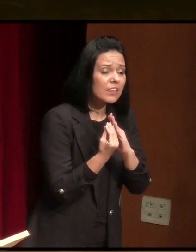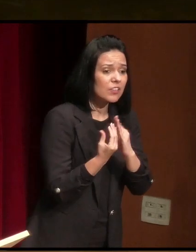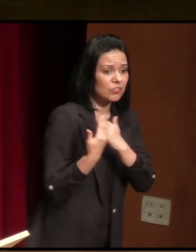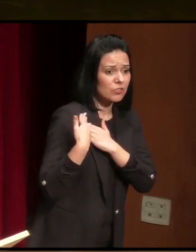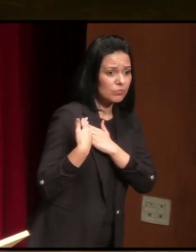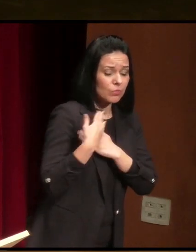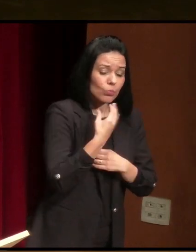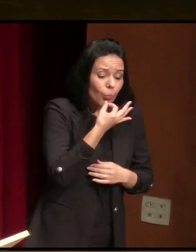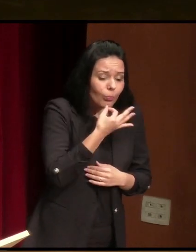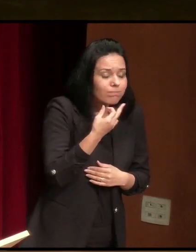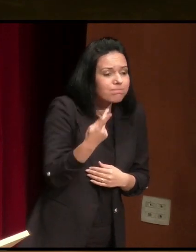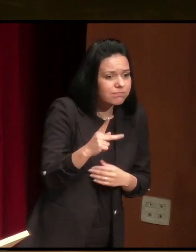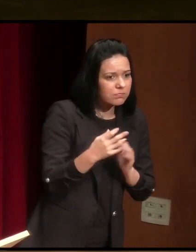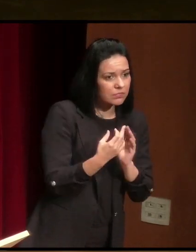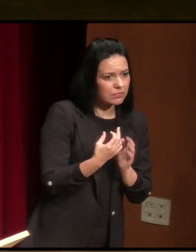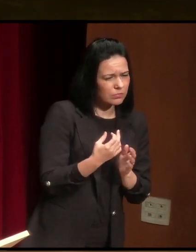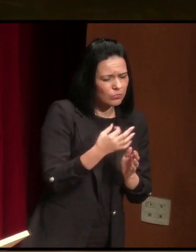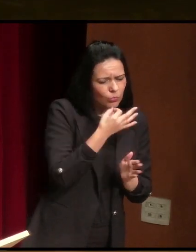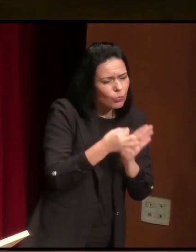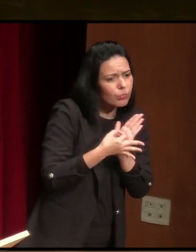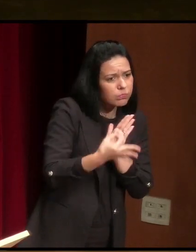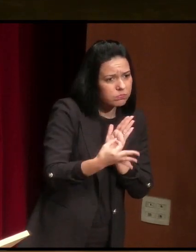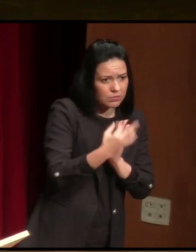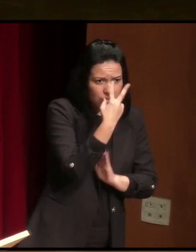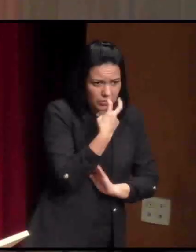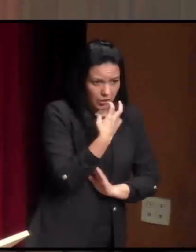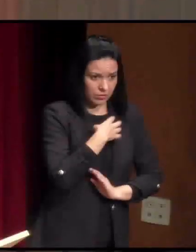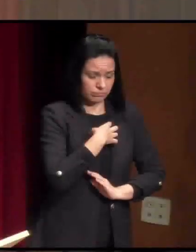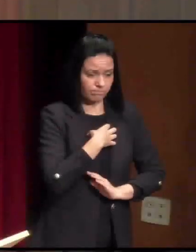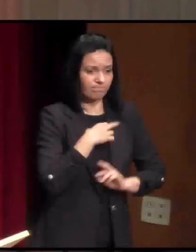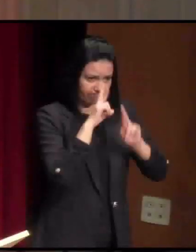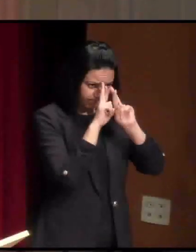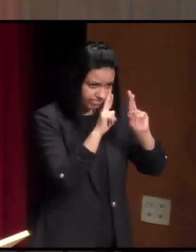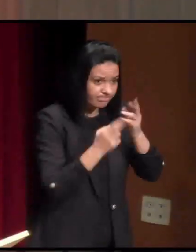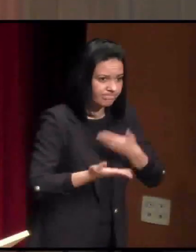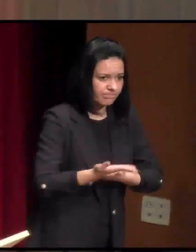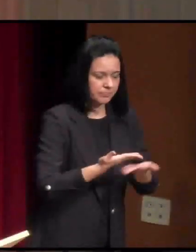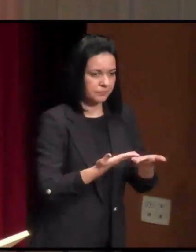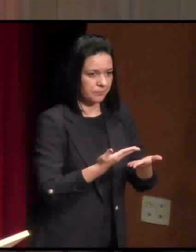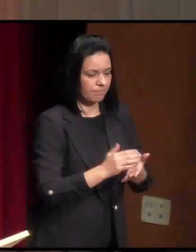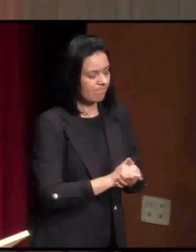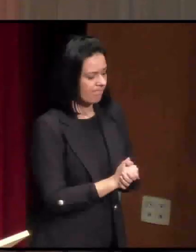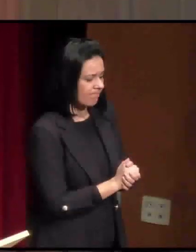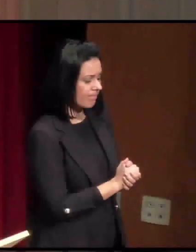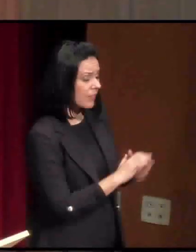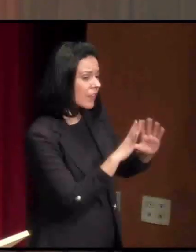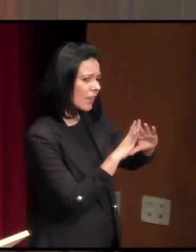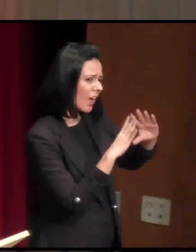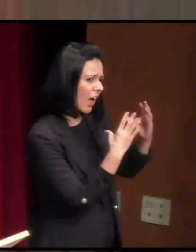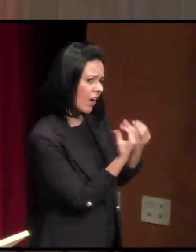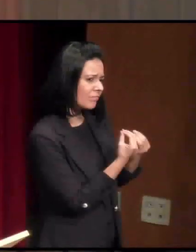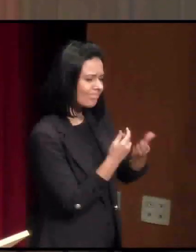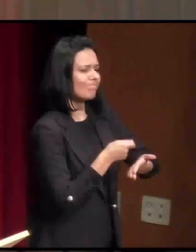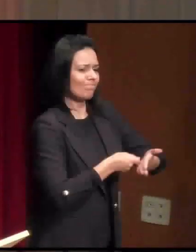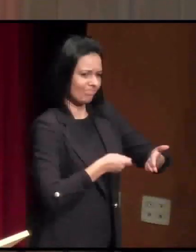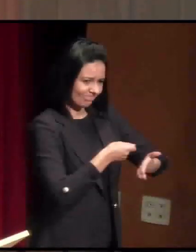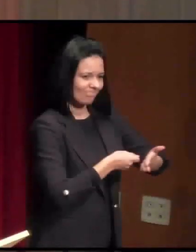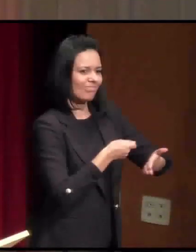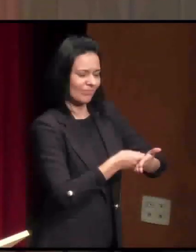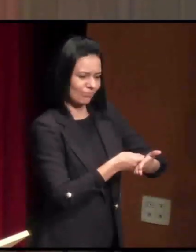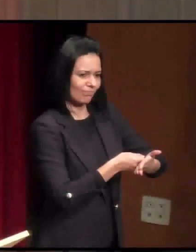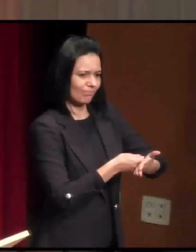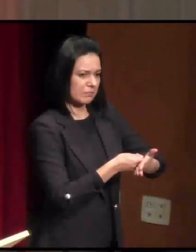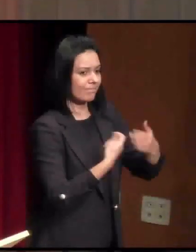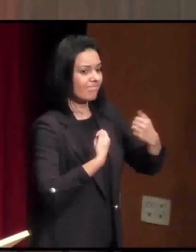na sua opinião, para que a pessoa cega tenha dignidade? A família não pode desistir dos